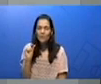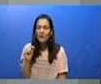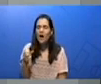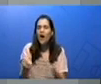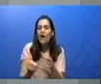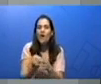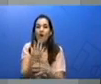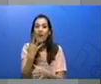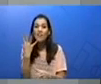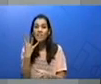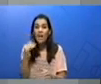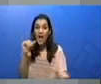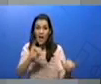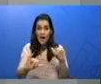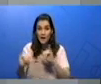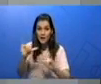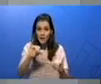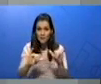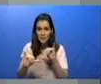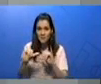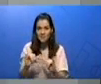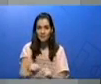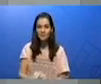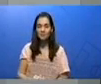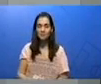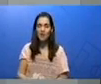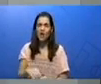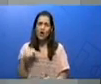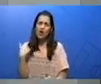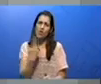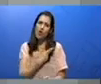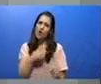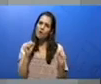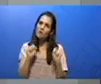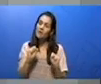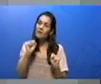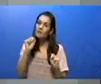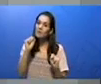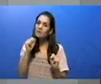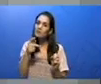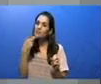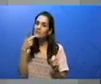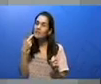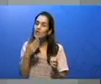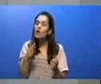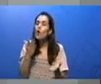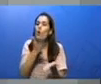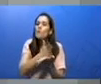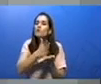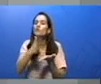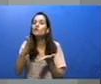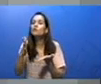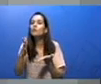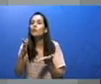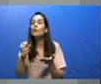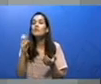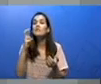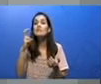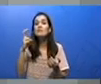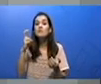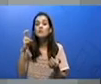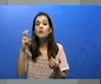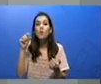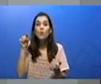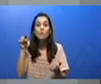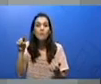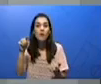da química. Podemos dizer que a relação do ser humano com a química iniciou-se por volta de 5.000 anos antes